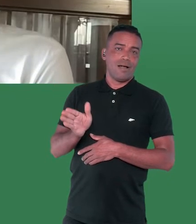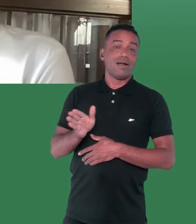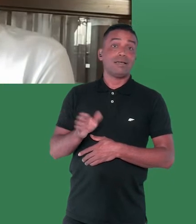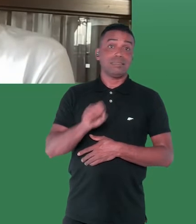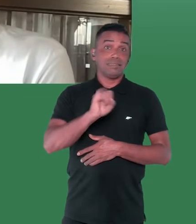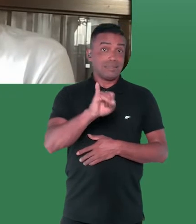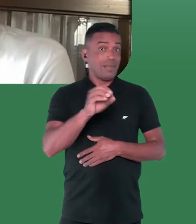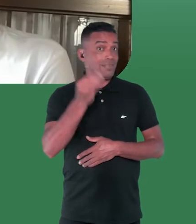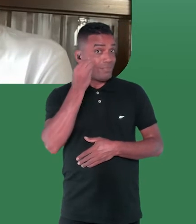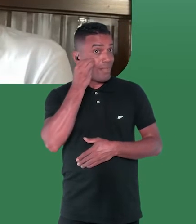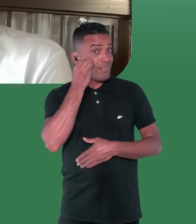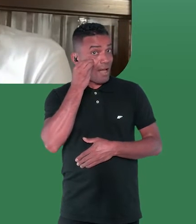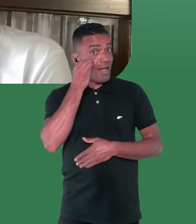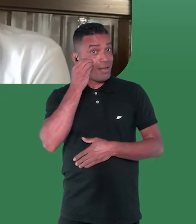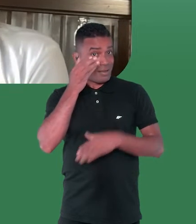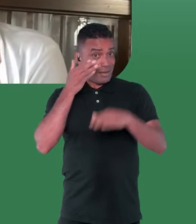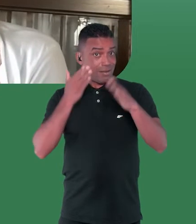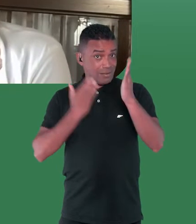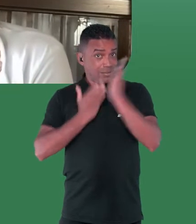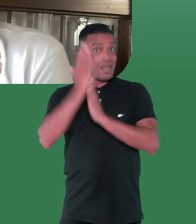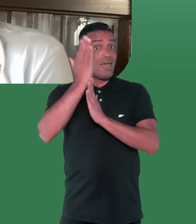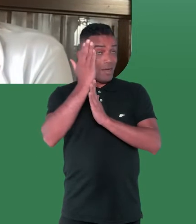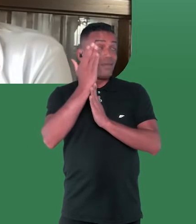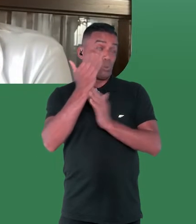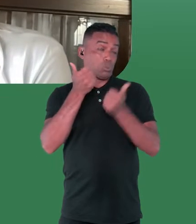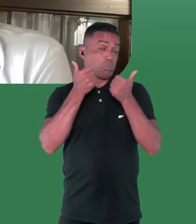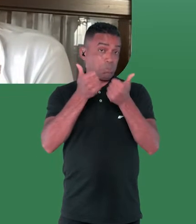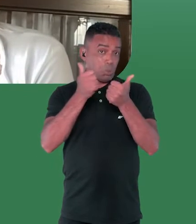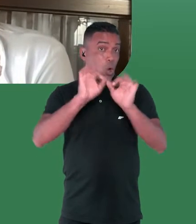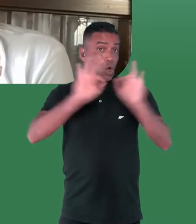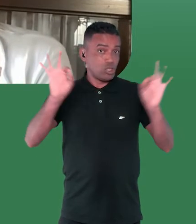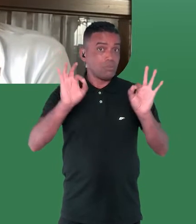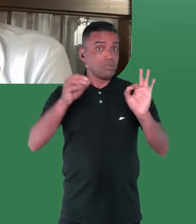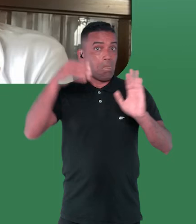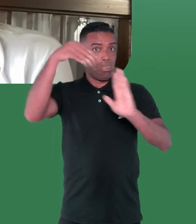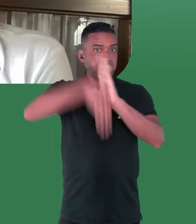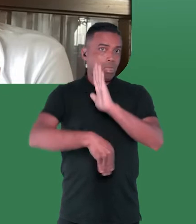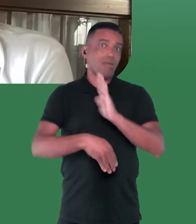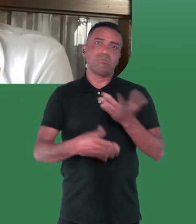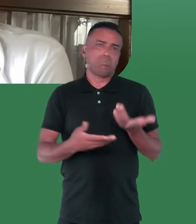Se der certo, ótimo. Se der errado, não perdeu nada. E